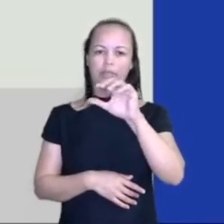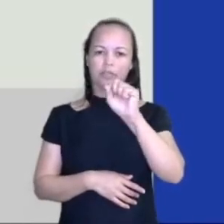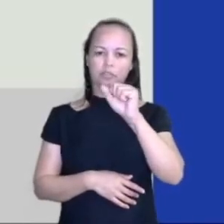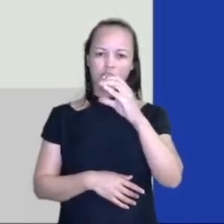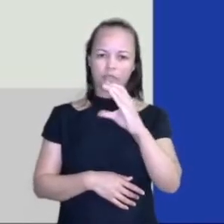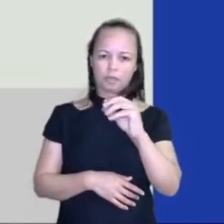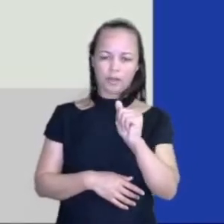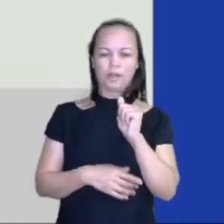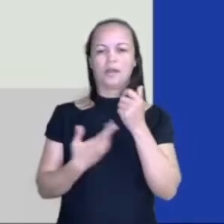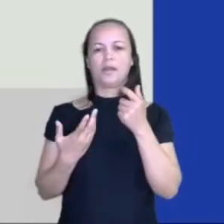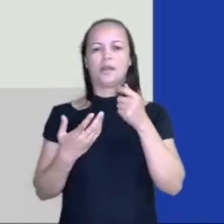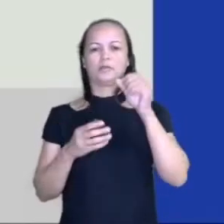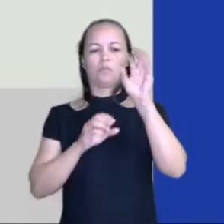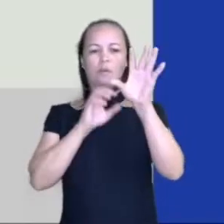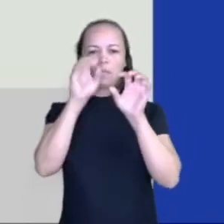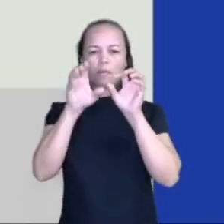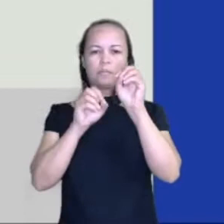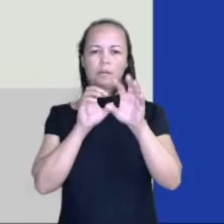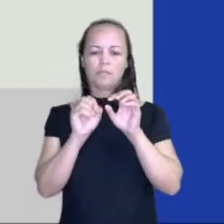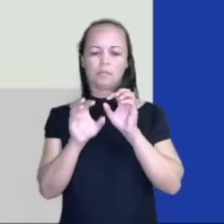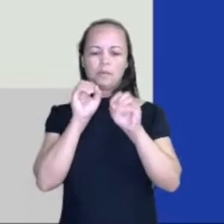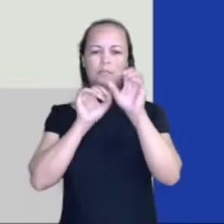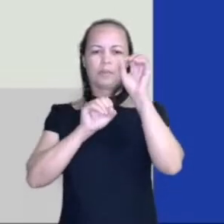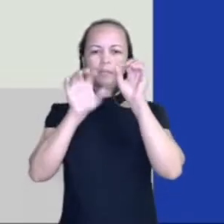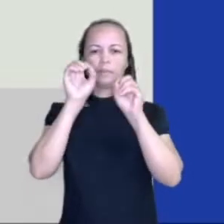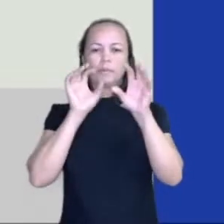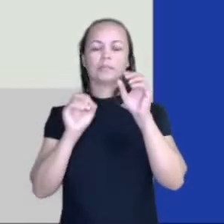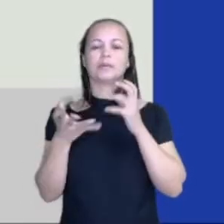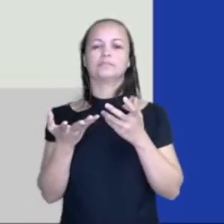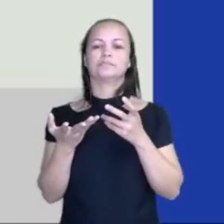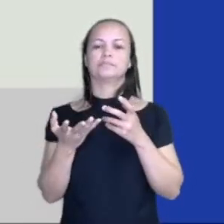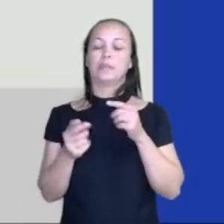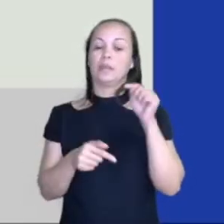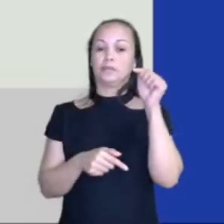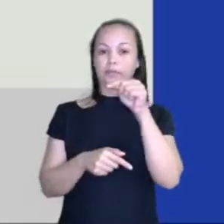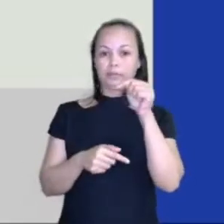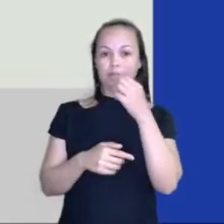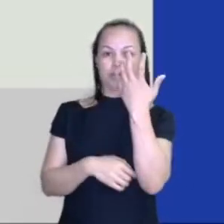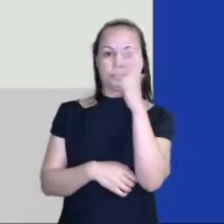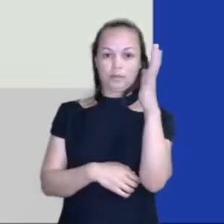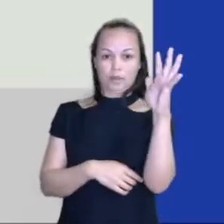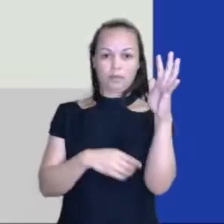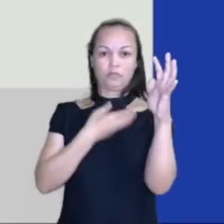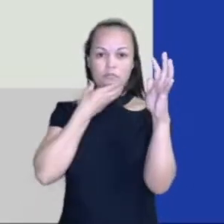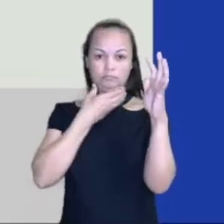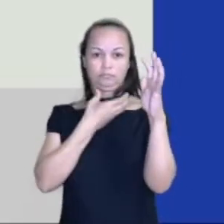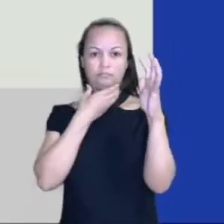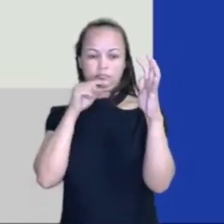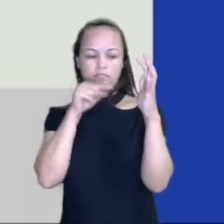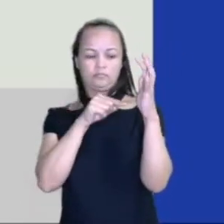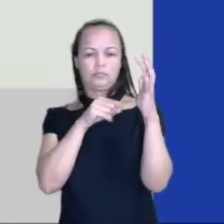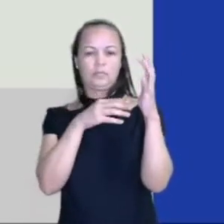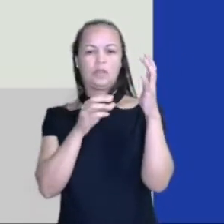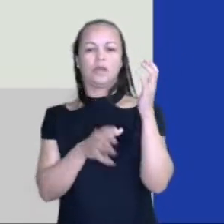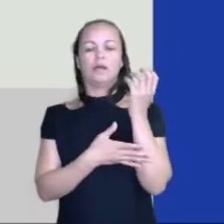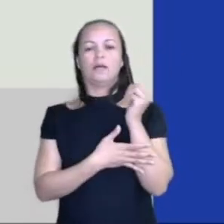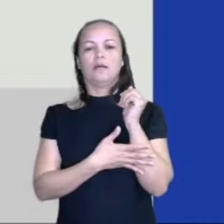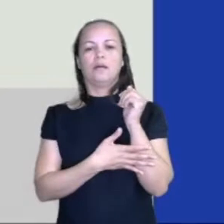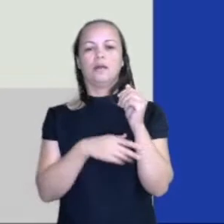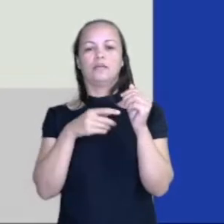então circuito elétrico em série nesse caso logo Natal ela vai estar